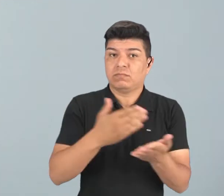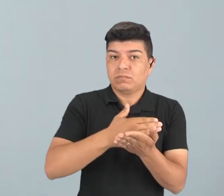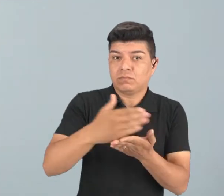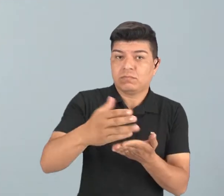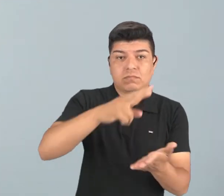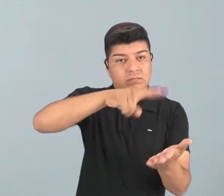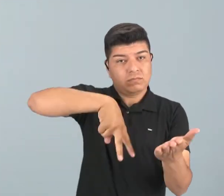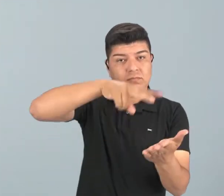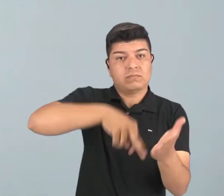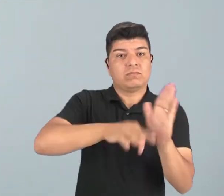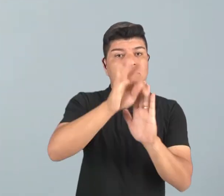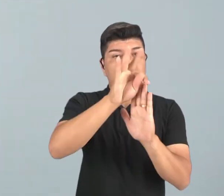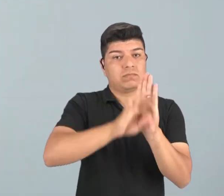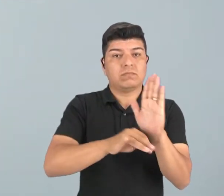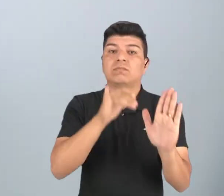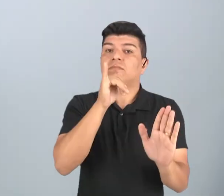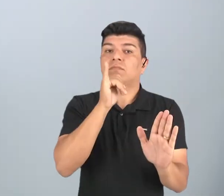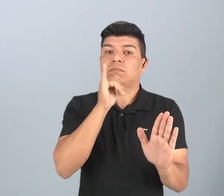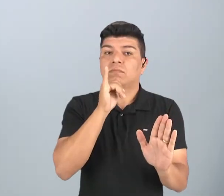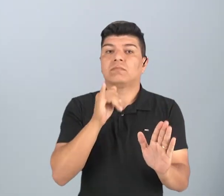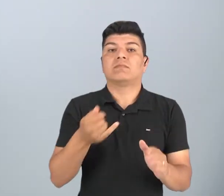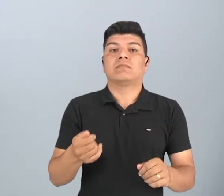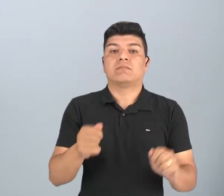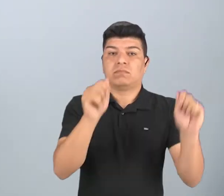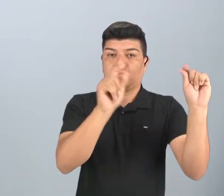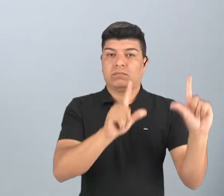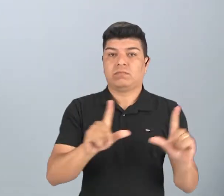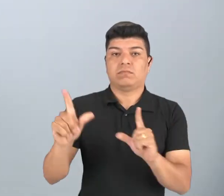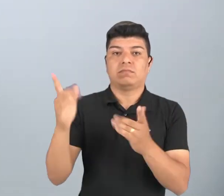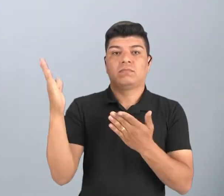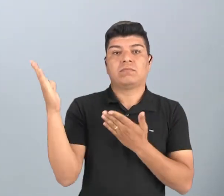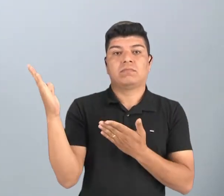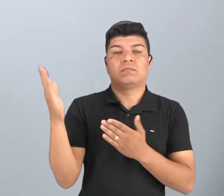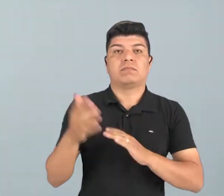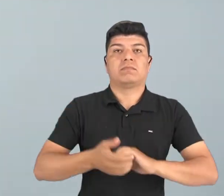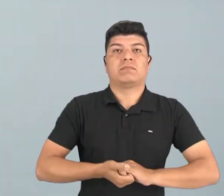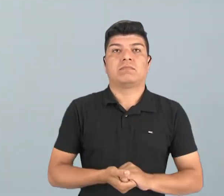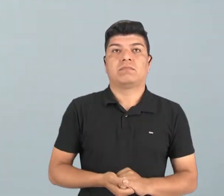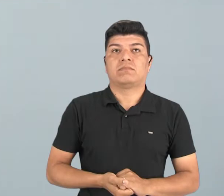um pouquinho o texto e ver alguns exemplos aí. Acompanhe aí na tela comigo.